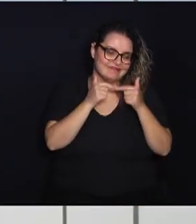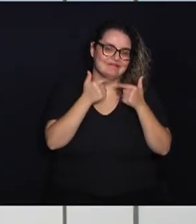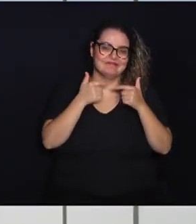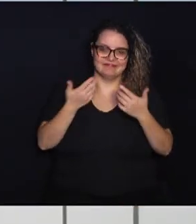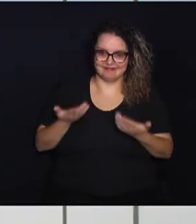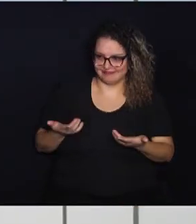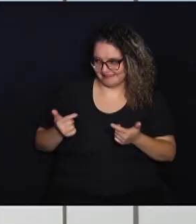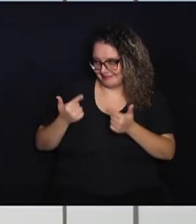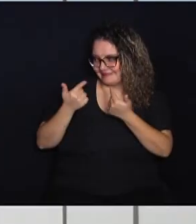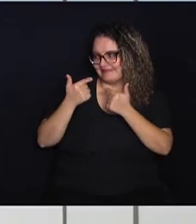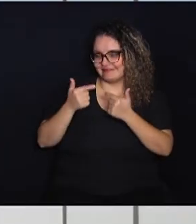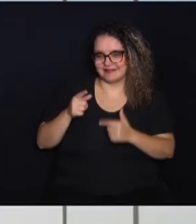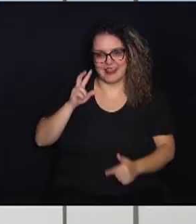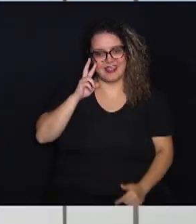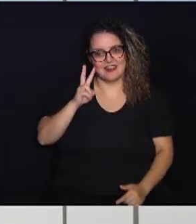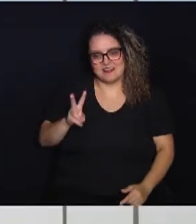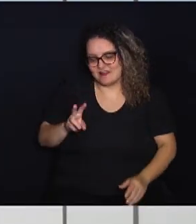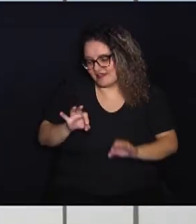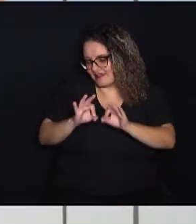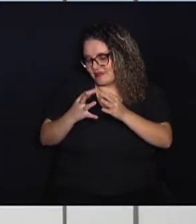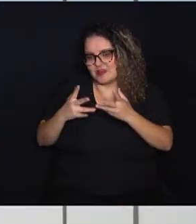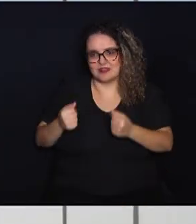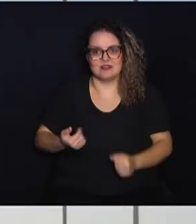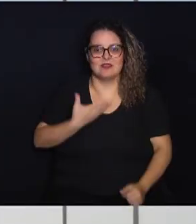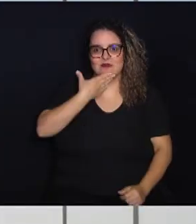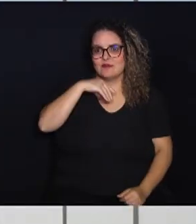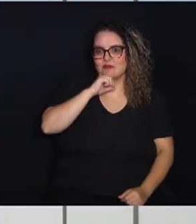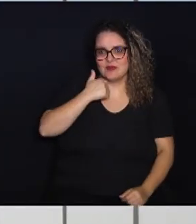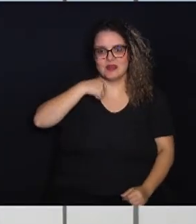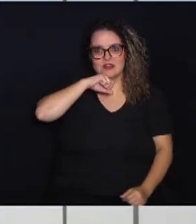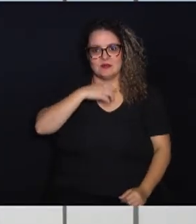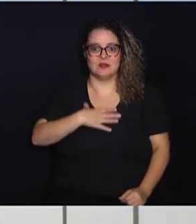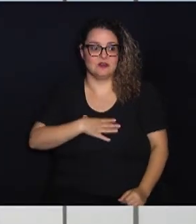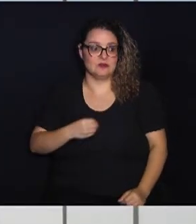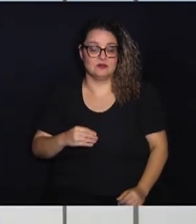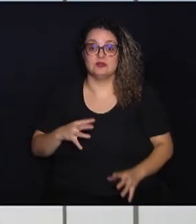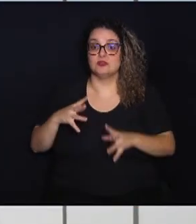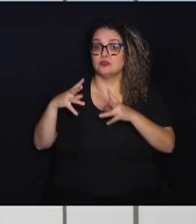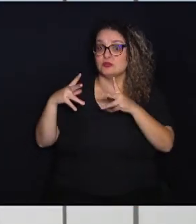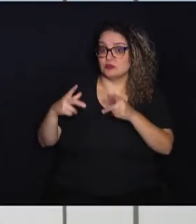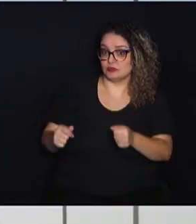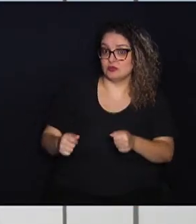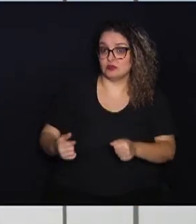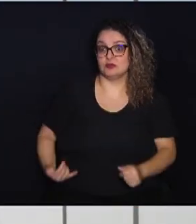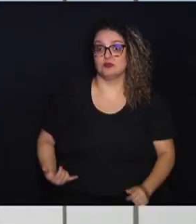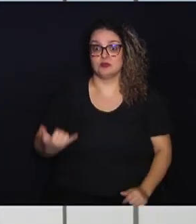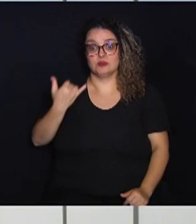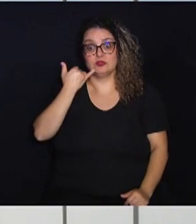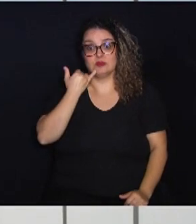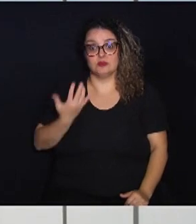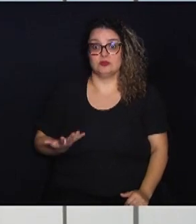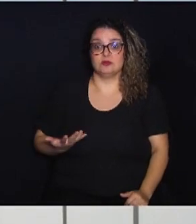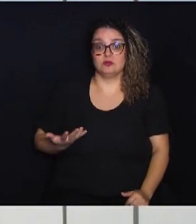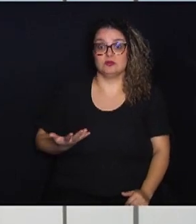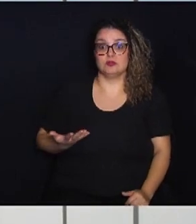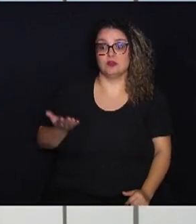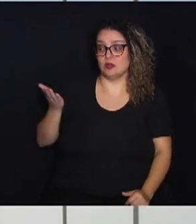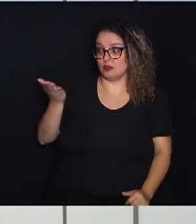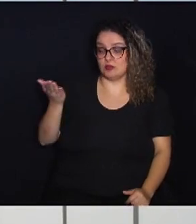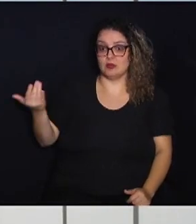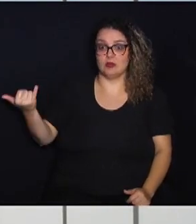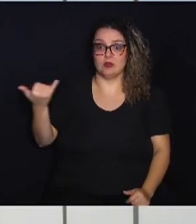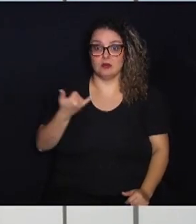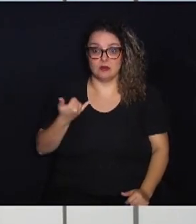Então, aí você vê o resto da família toda, tá o pai, tá a mãe, tá os filhos, estão todos com o celular na mão. Às vezes o garçom vem falar com a